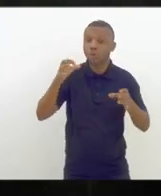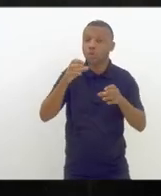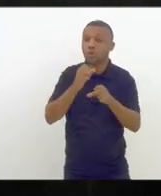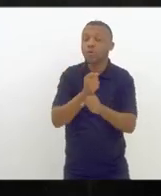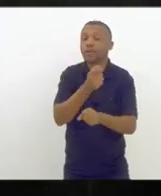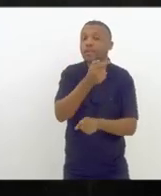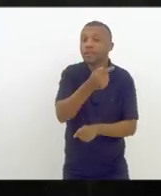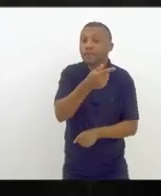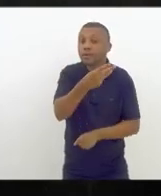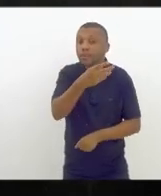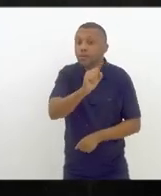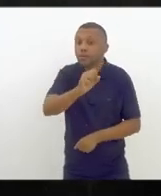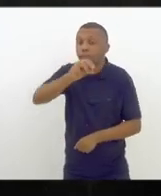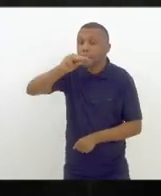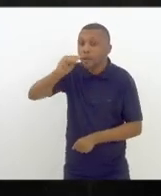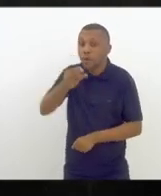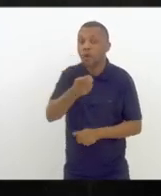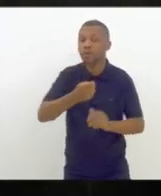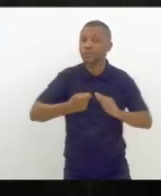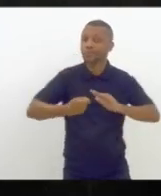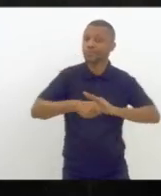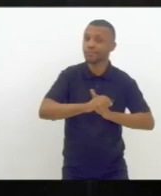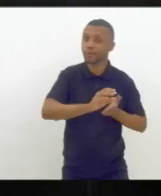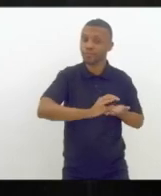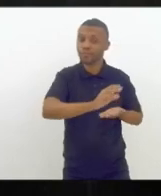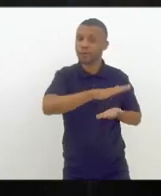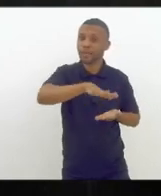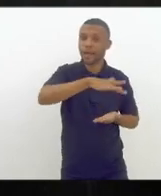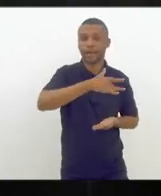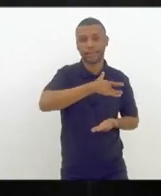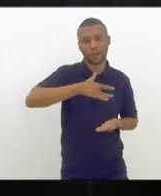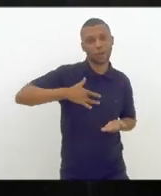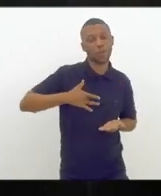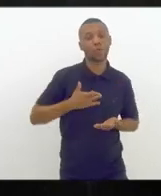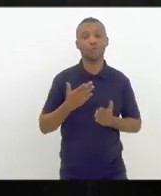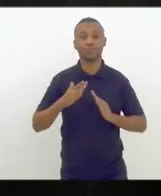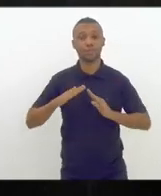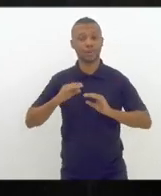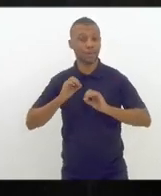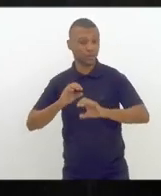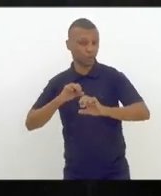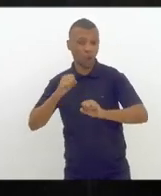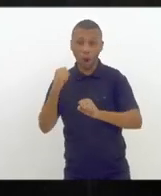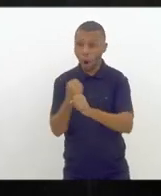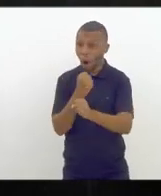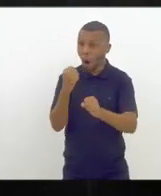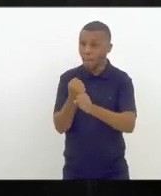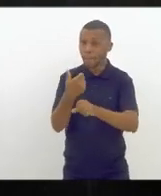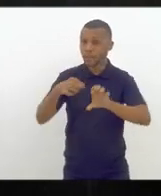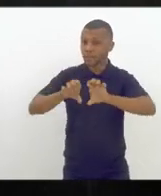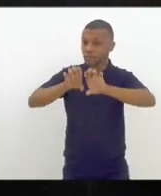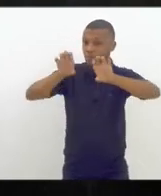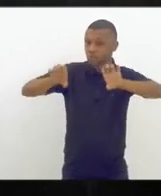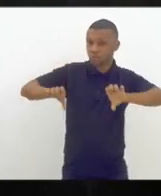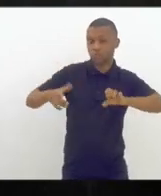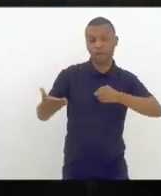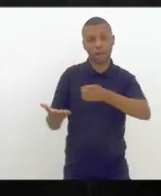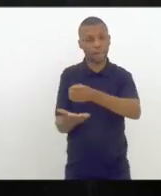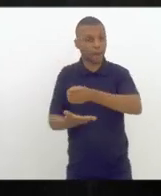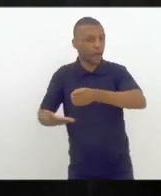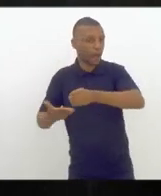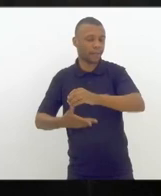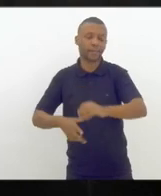milhões de investimentos. Fizemos investimentos na área de saúde, na área de educação, obras de infraestrutura. Como, por